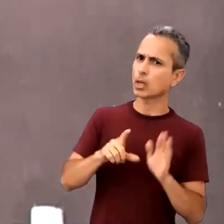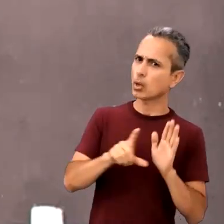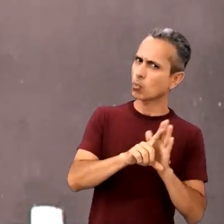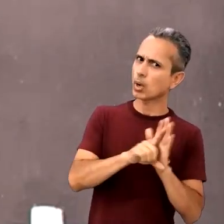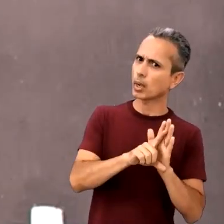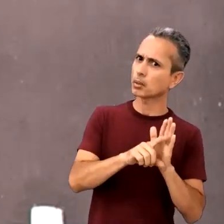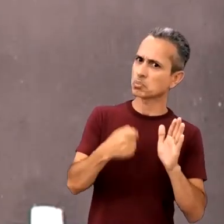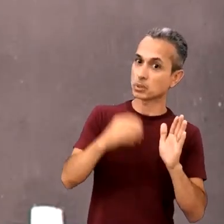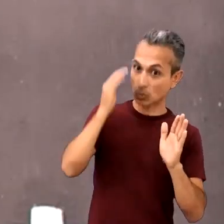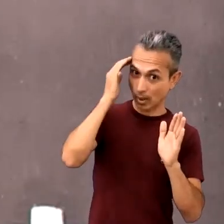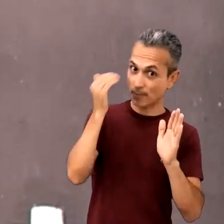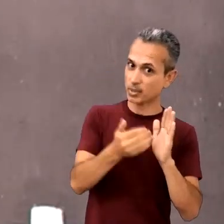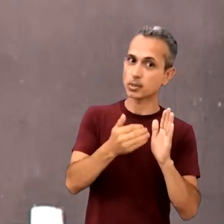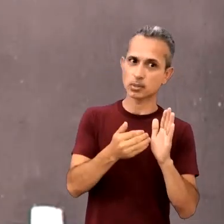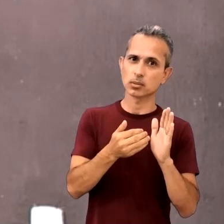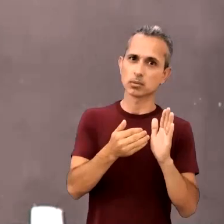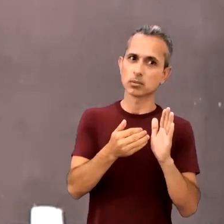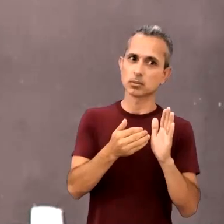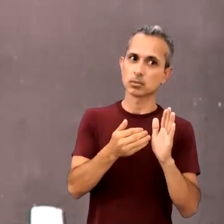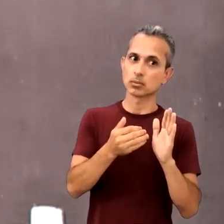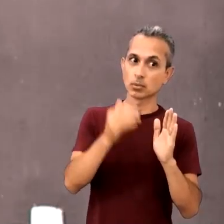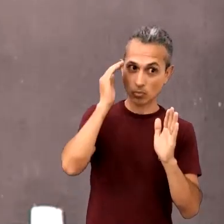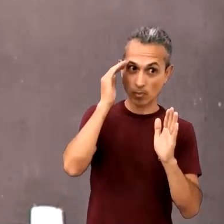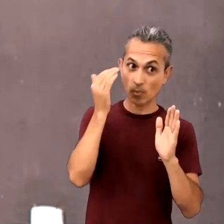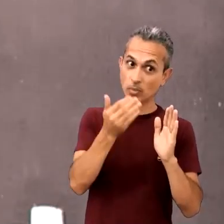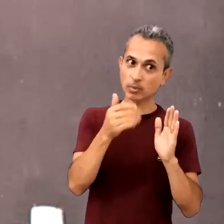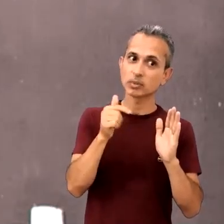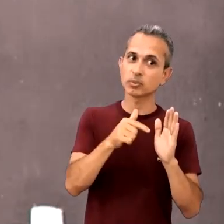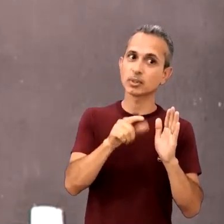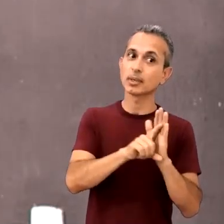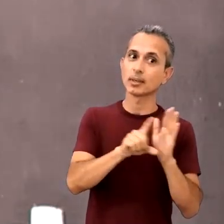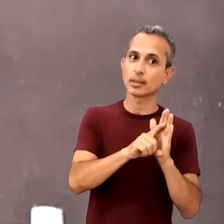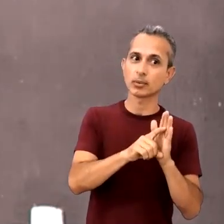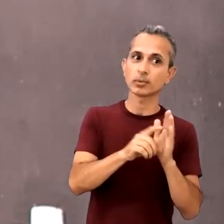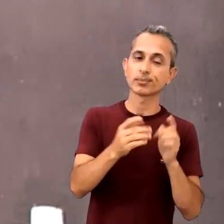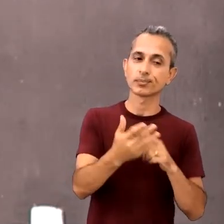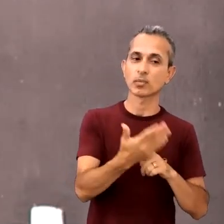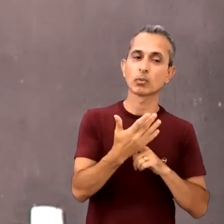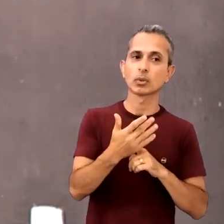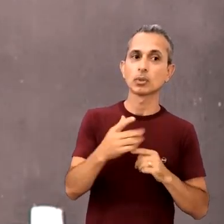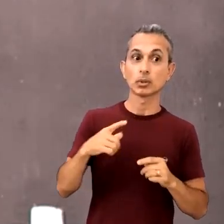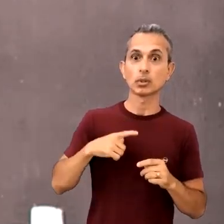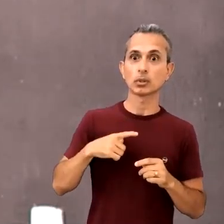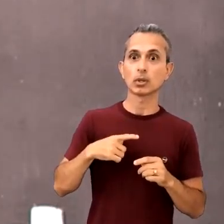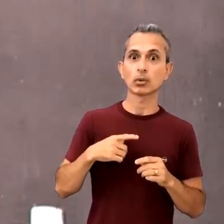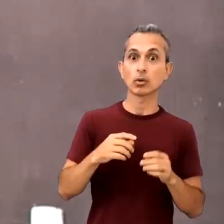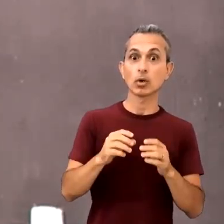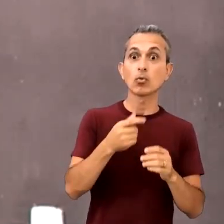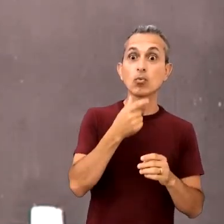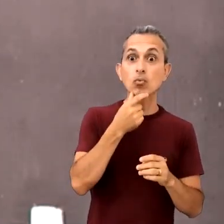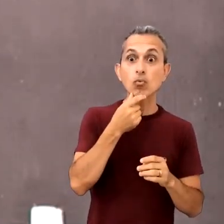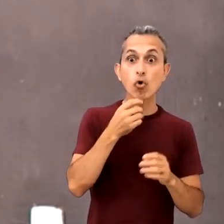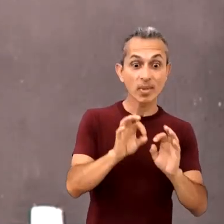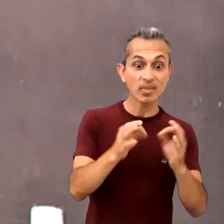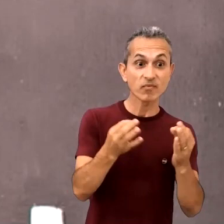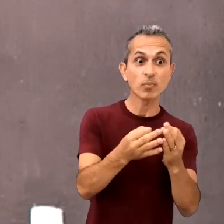A lei do Senhor diz que é um parente próximo. Existe um parente mais próximo do que eu. E eu vou conversar com